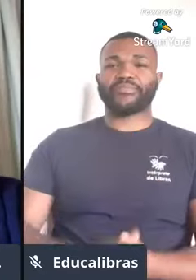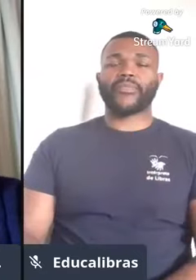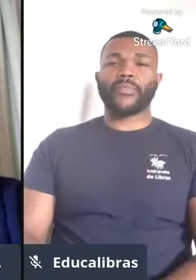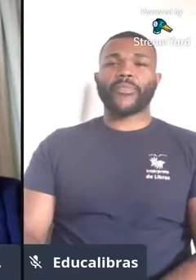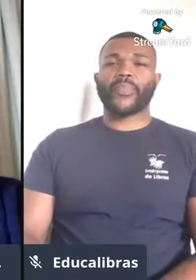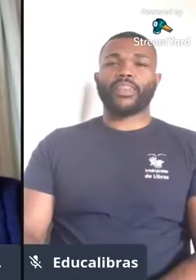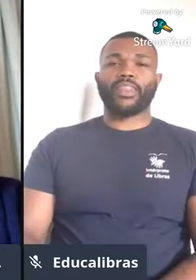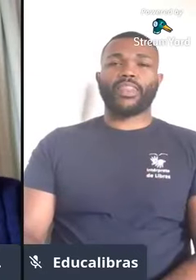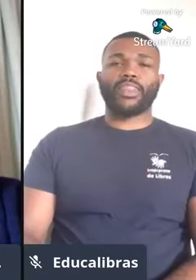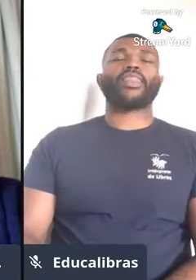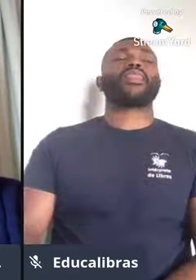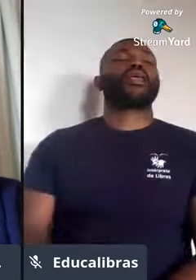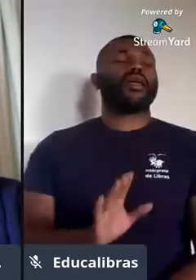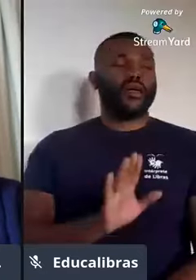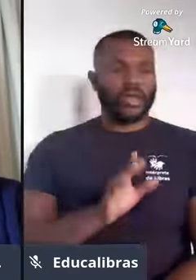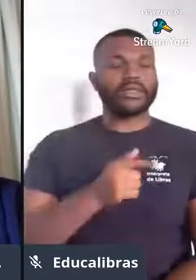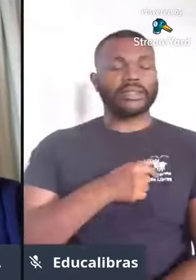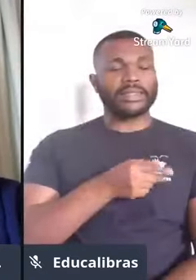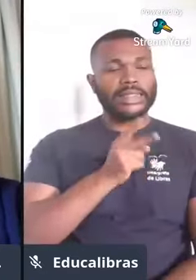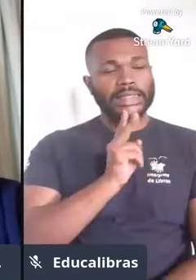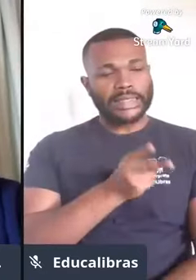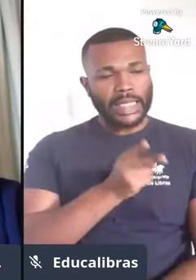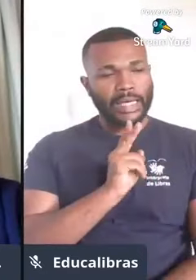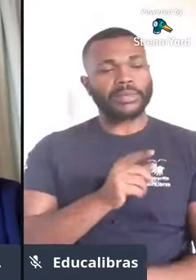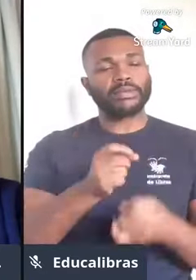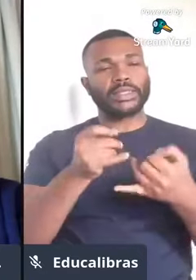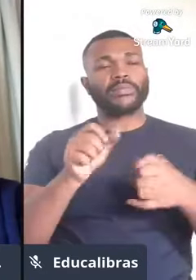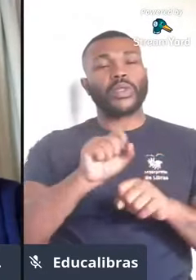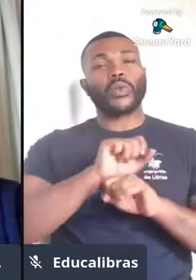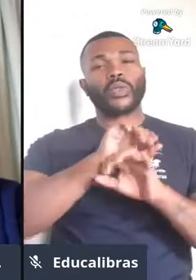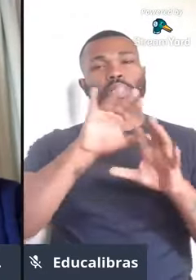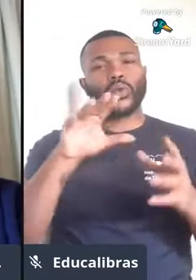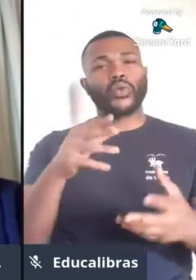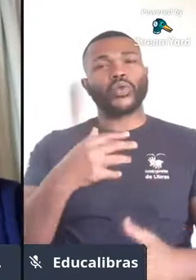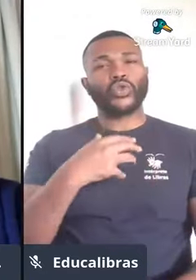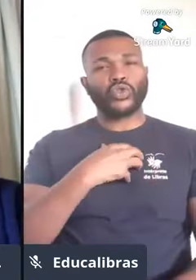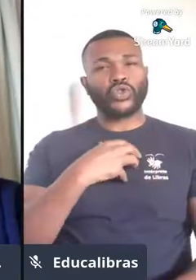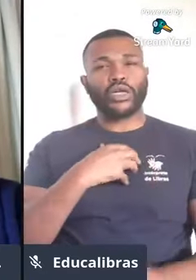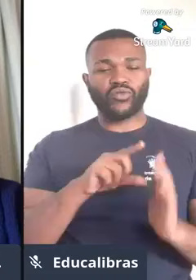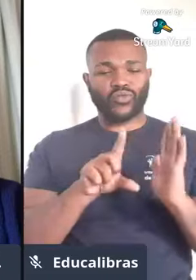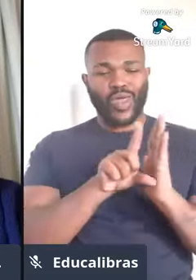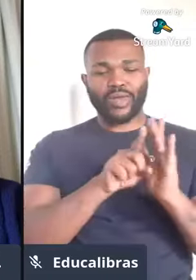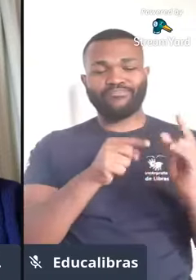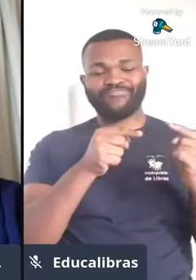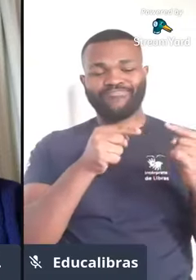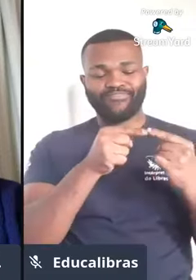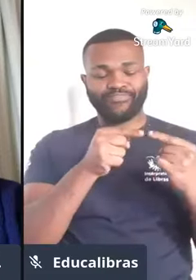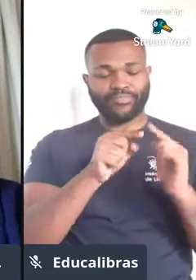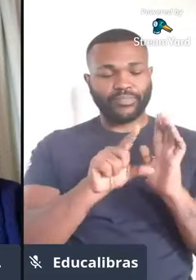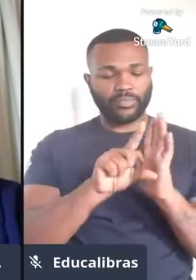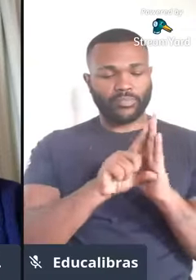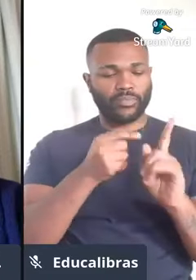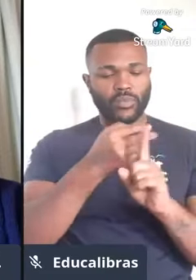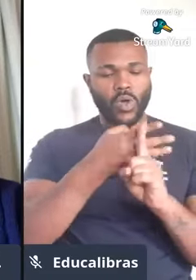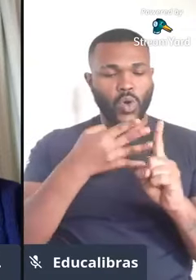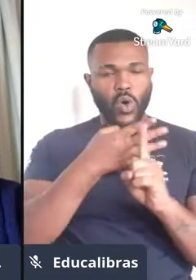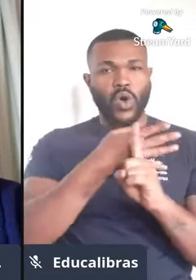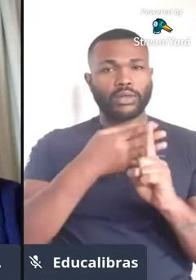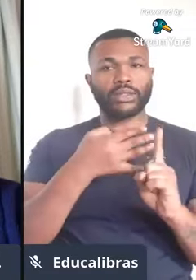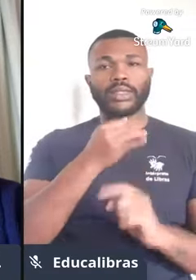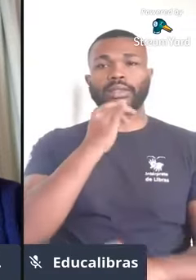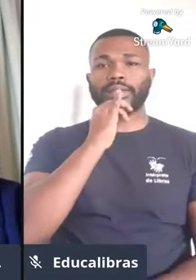A gente sempre também busca deixar claro, porque esse é o espírito da legislação, que a lei de cotas não prevê